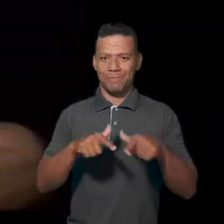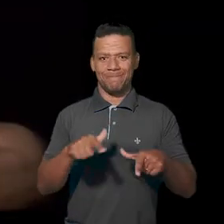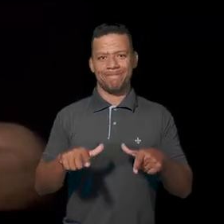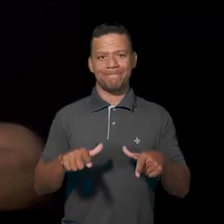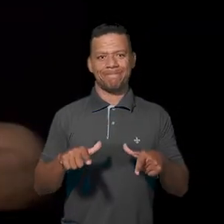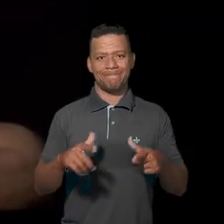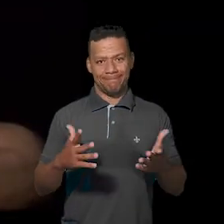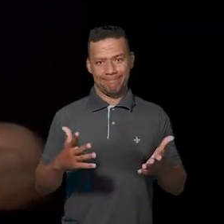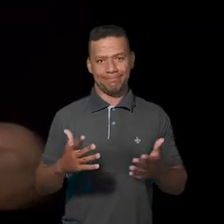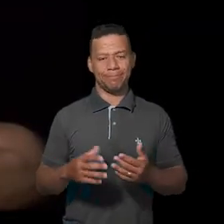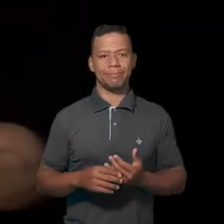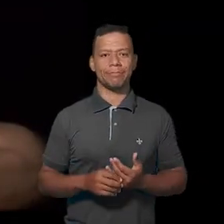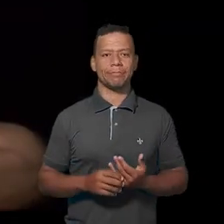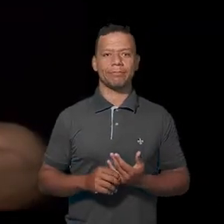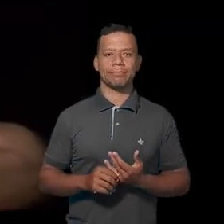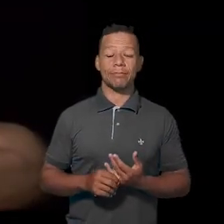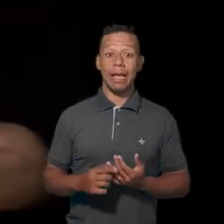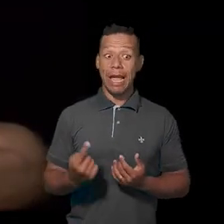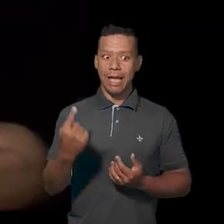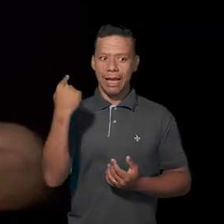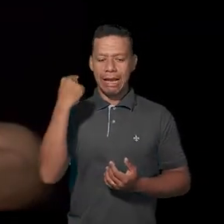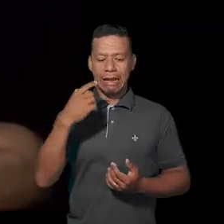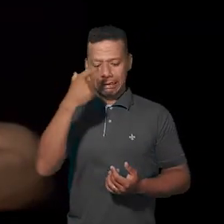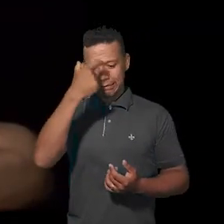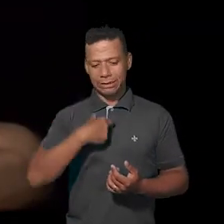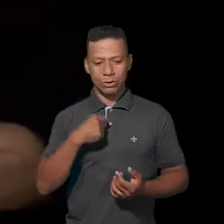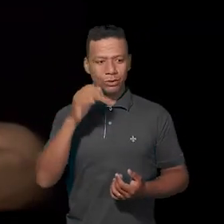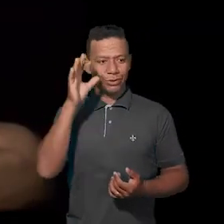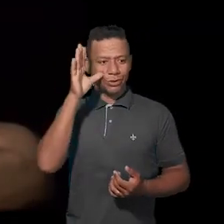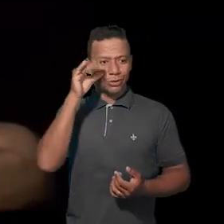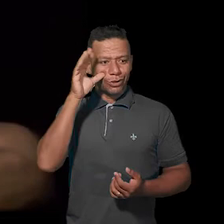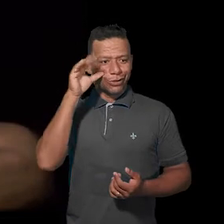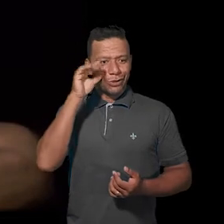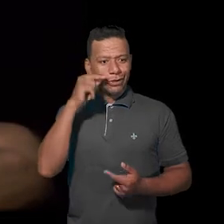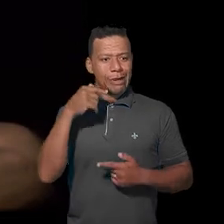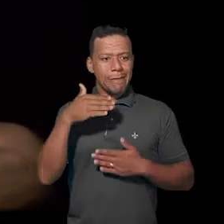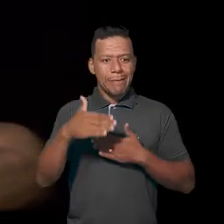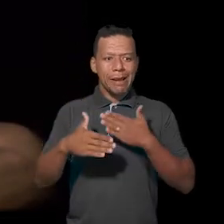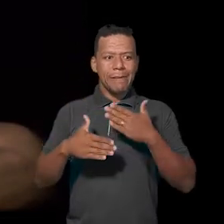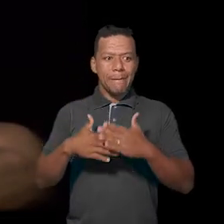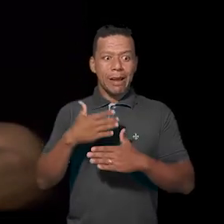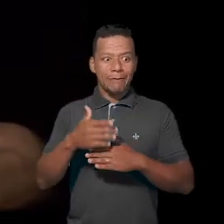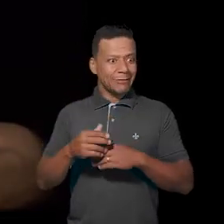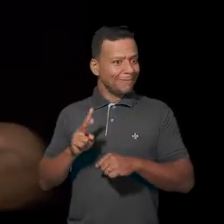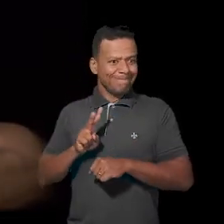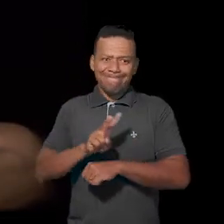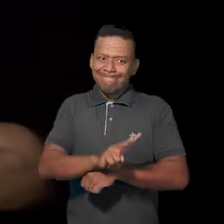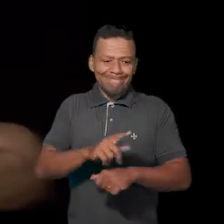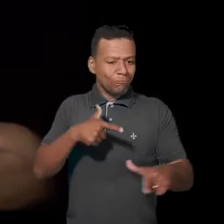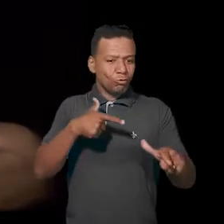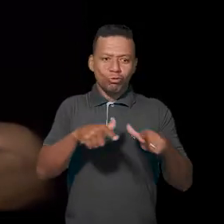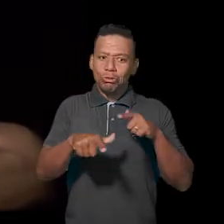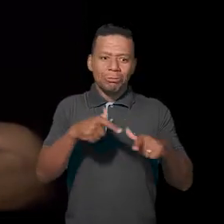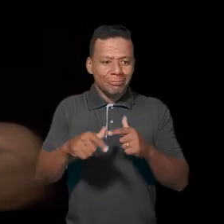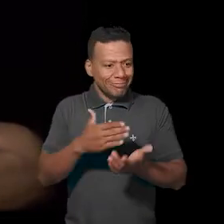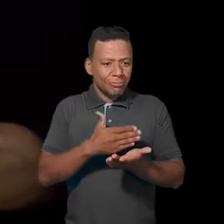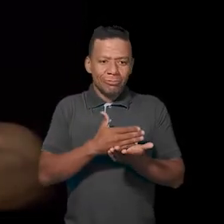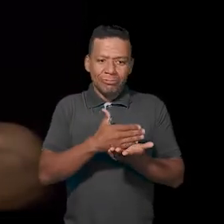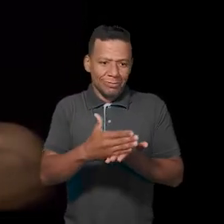O que era uma curiosidade, depois de um tempo virou minha profissão,